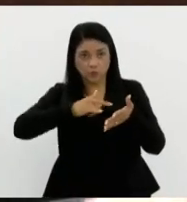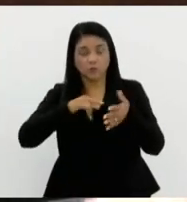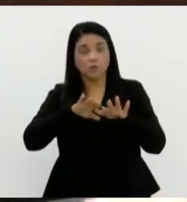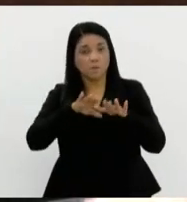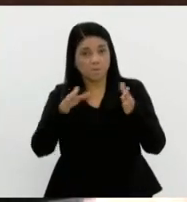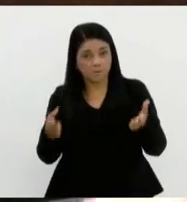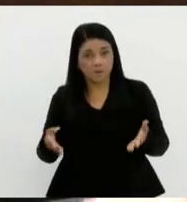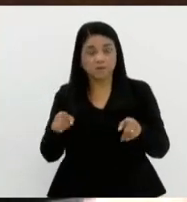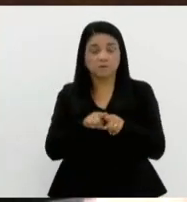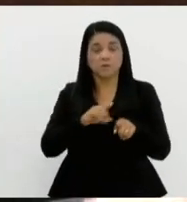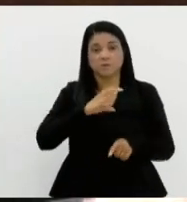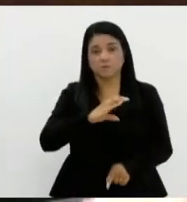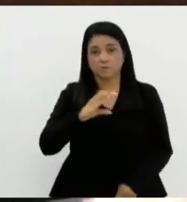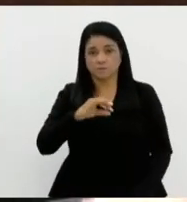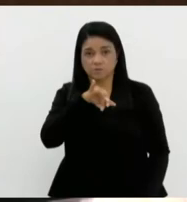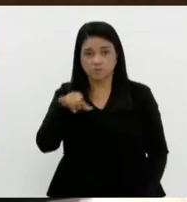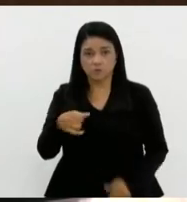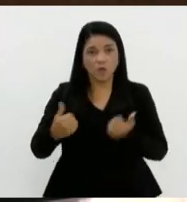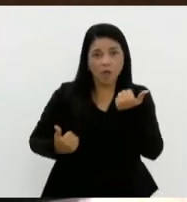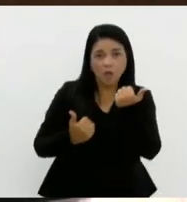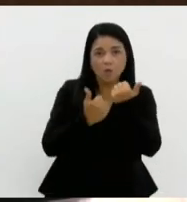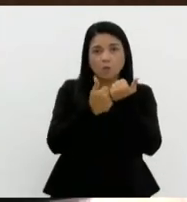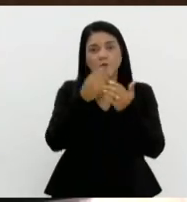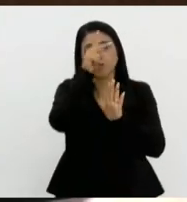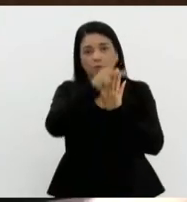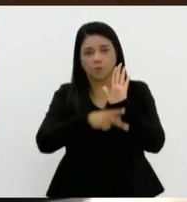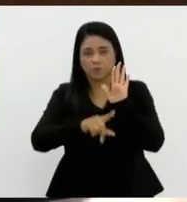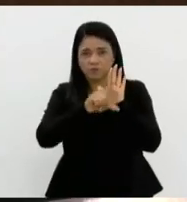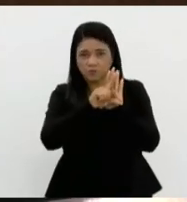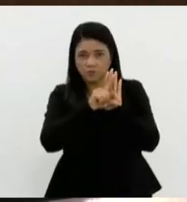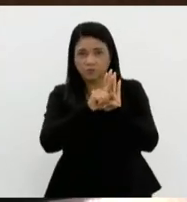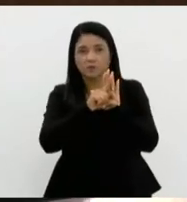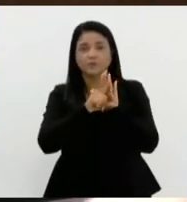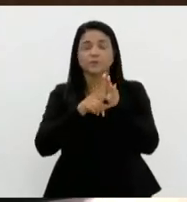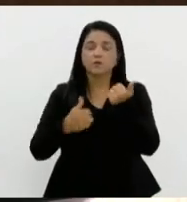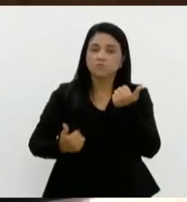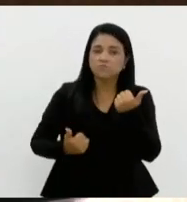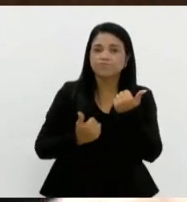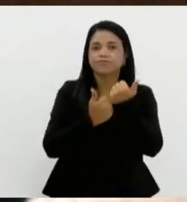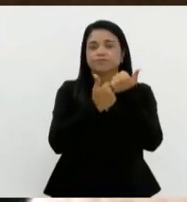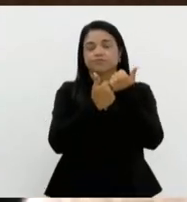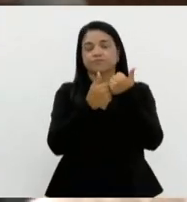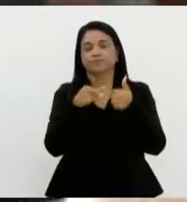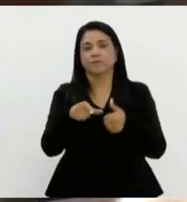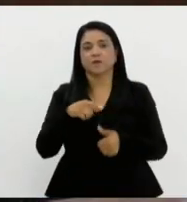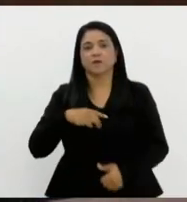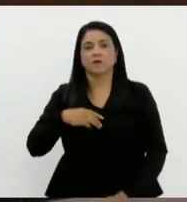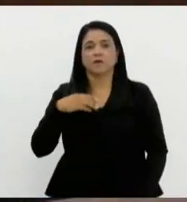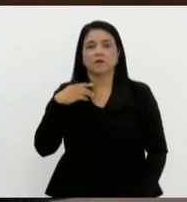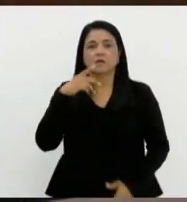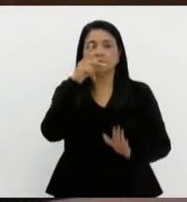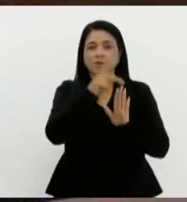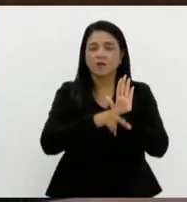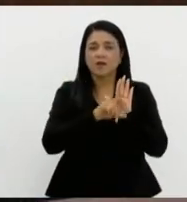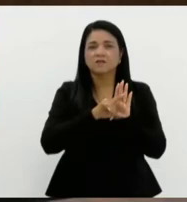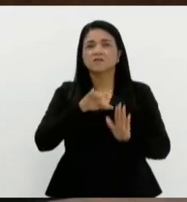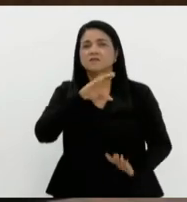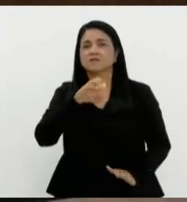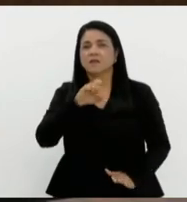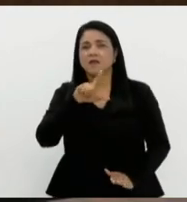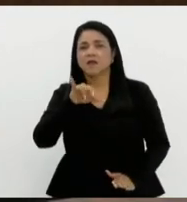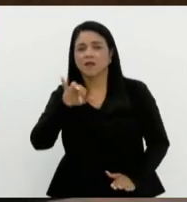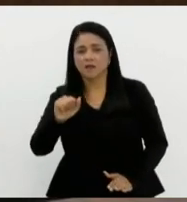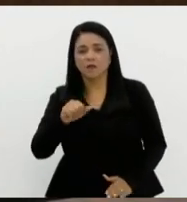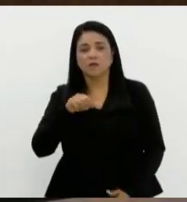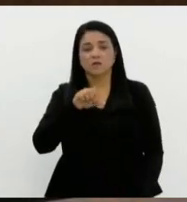CCJ, com todo o apoio ao projeto da deputada Célia Jordão. O projeto dela é o